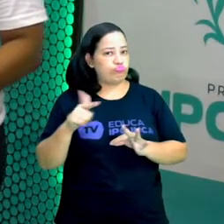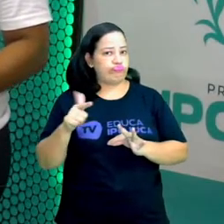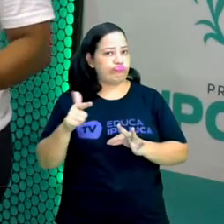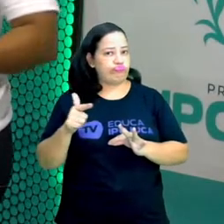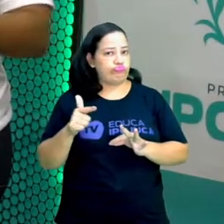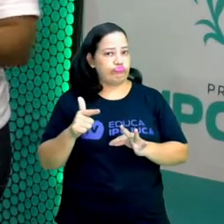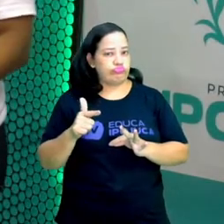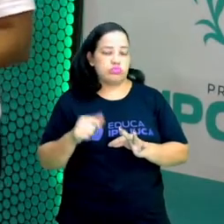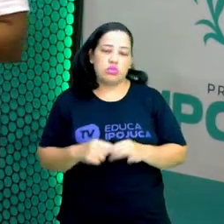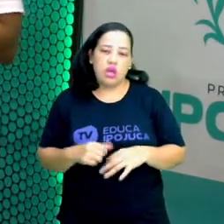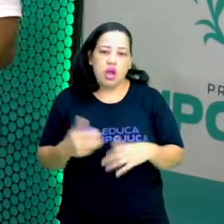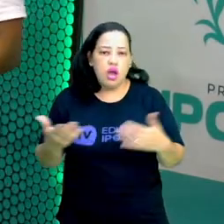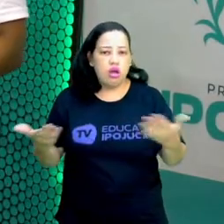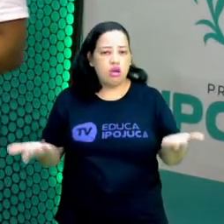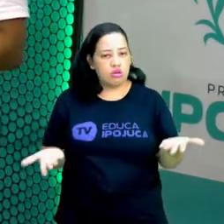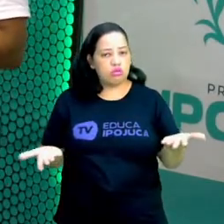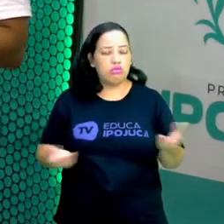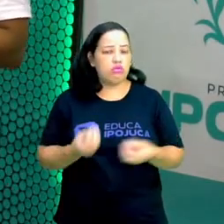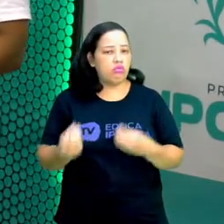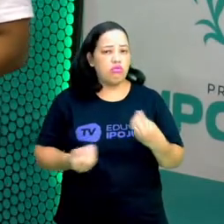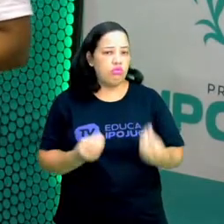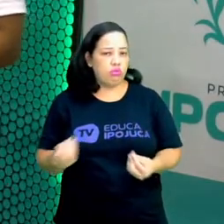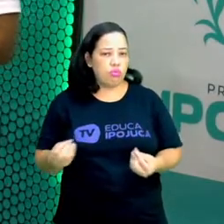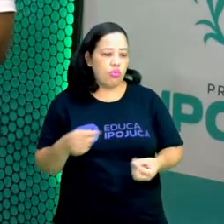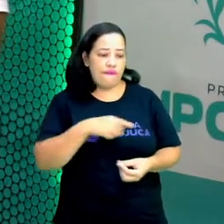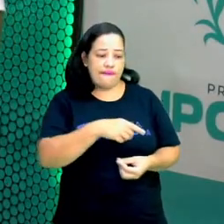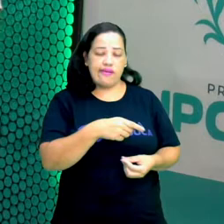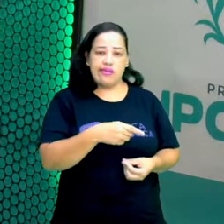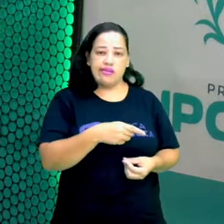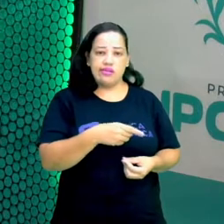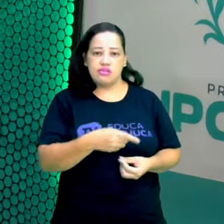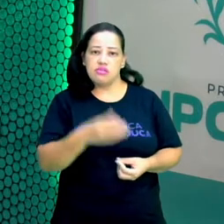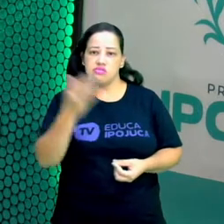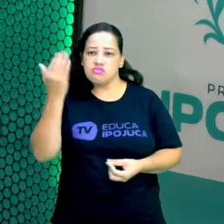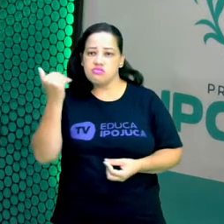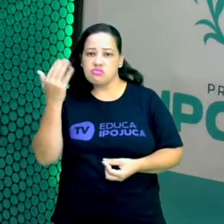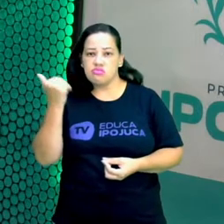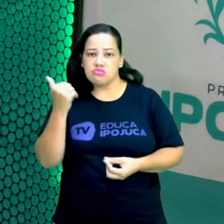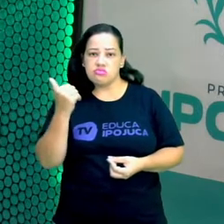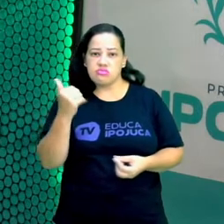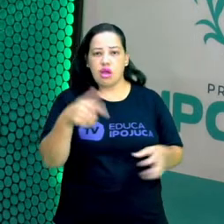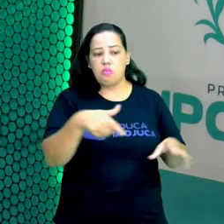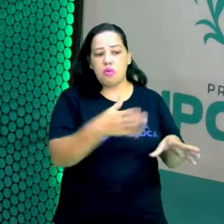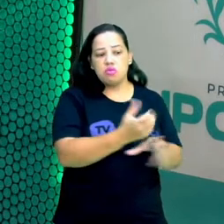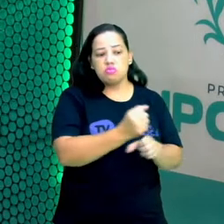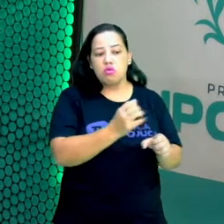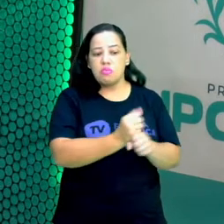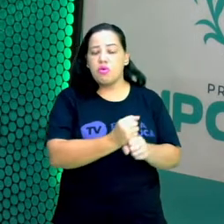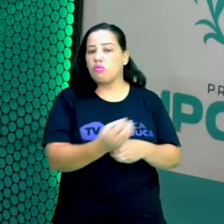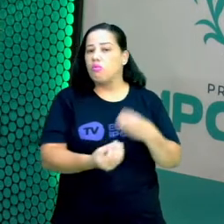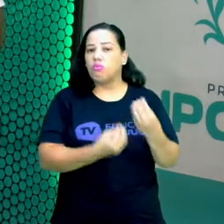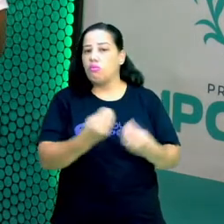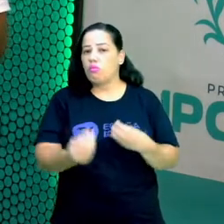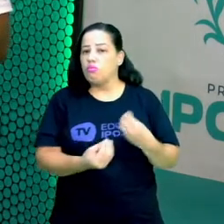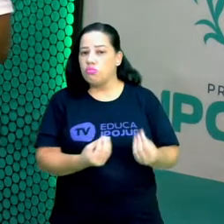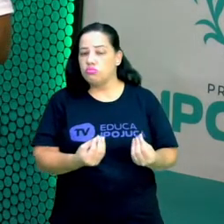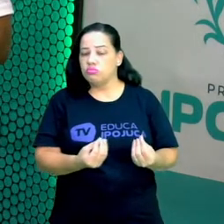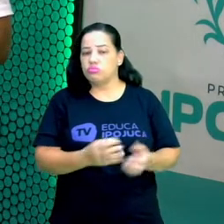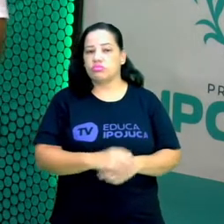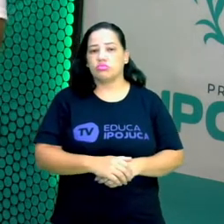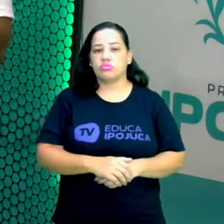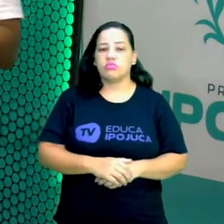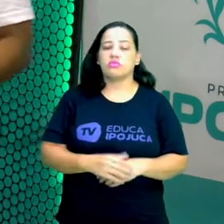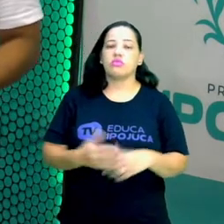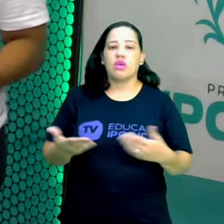terreno. Como José pode determinar essa medida de comprimento? José